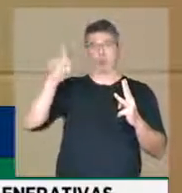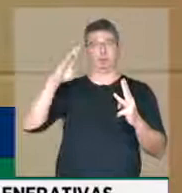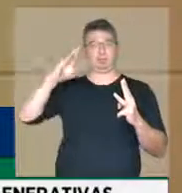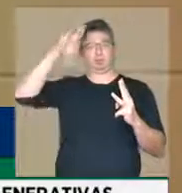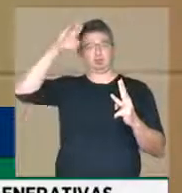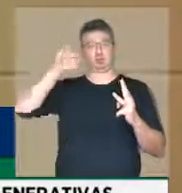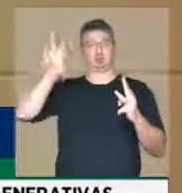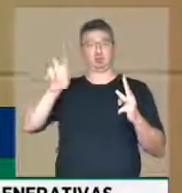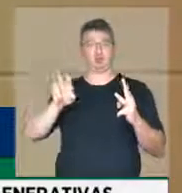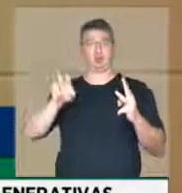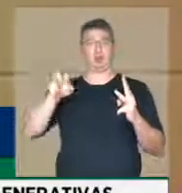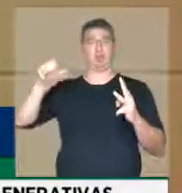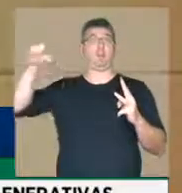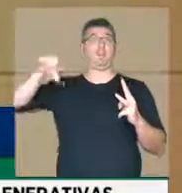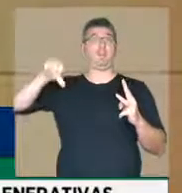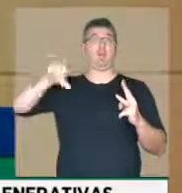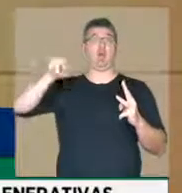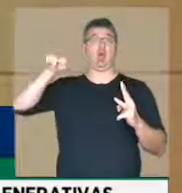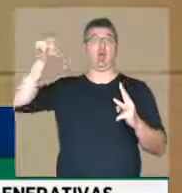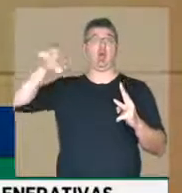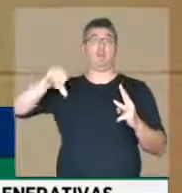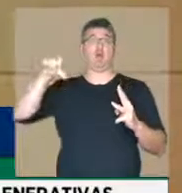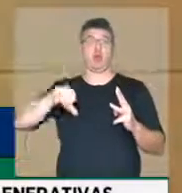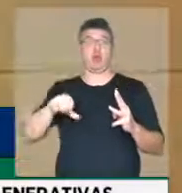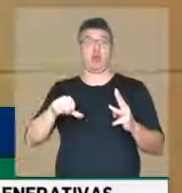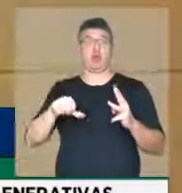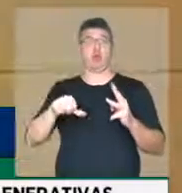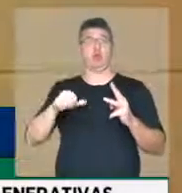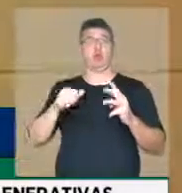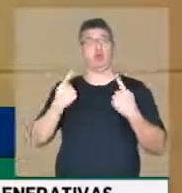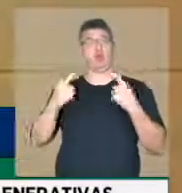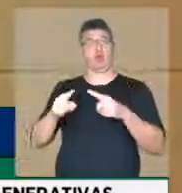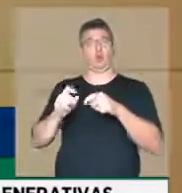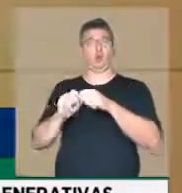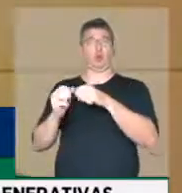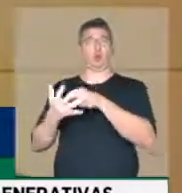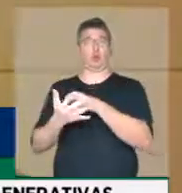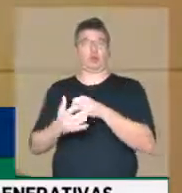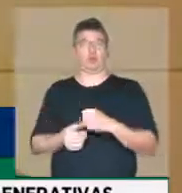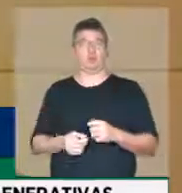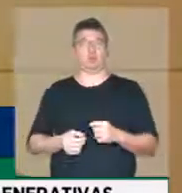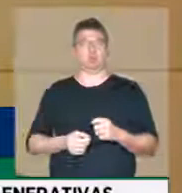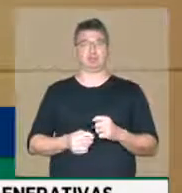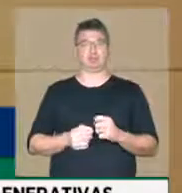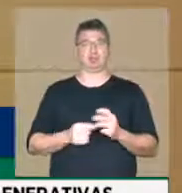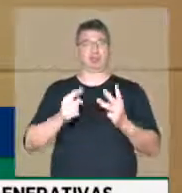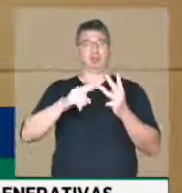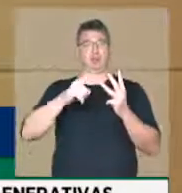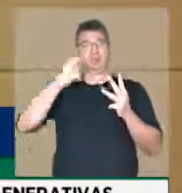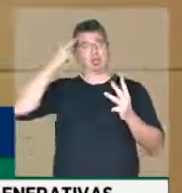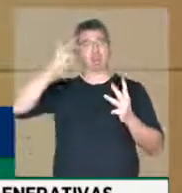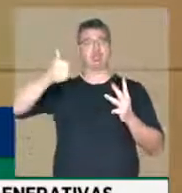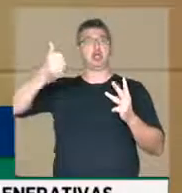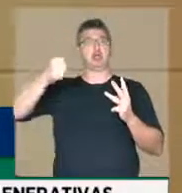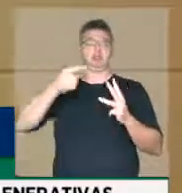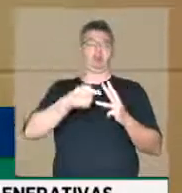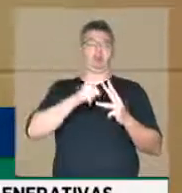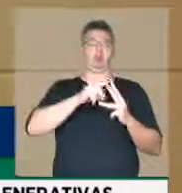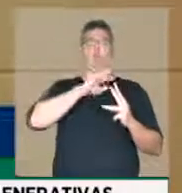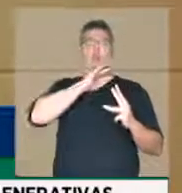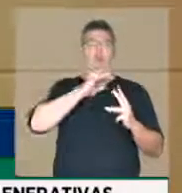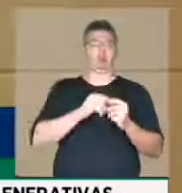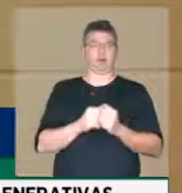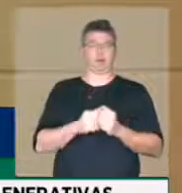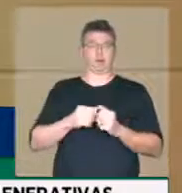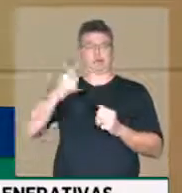Bolsonaro é o pior agente no enfrentamento da pandemia do coronavírus. Não por acaso, como eu